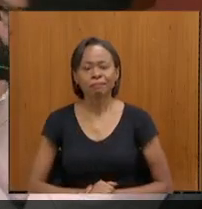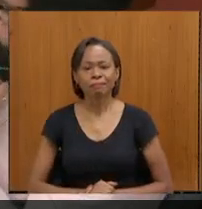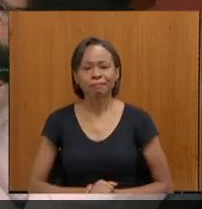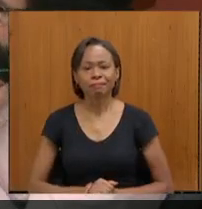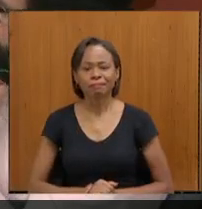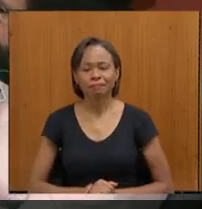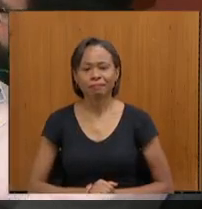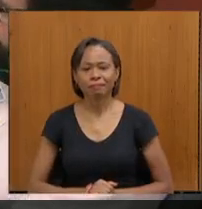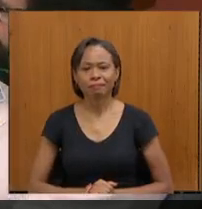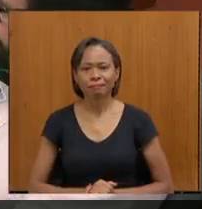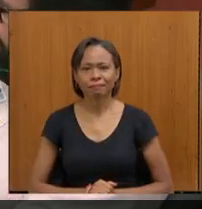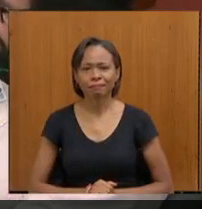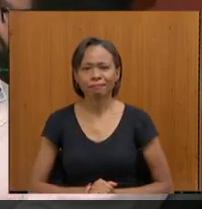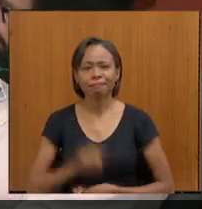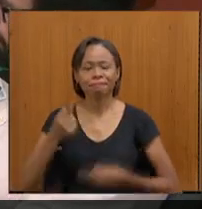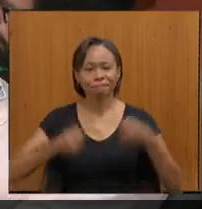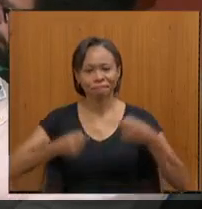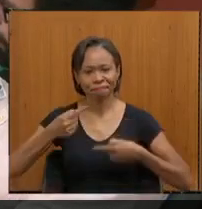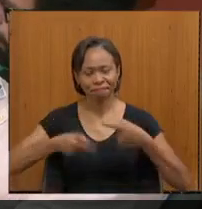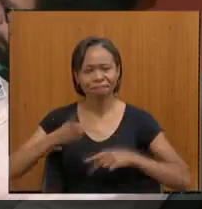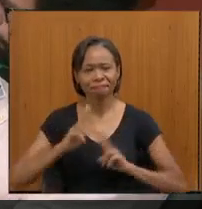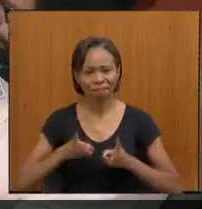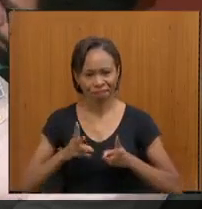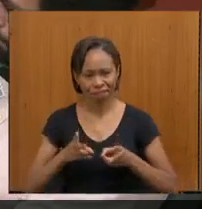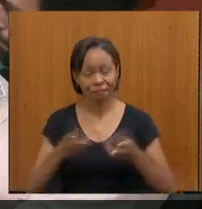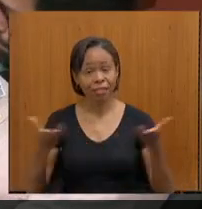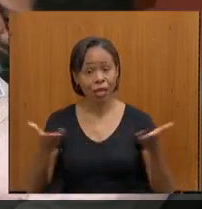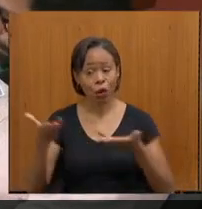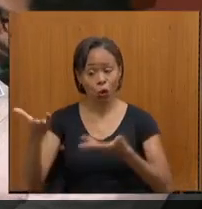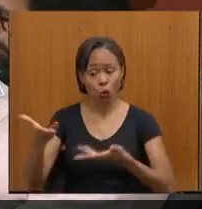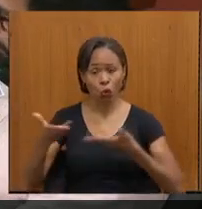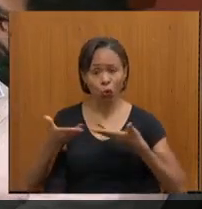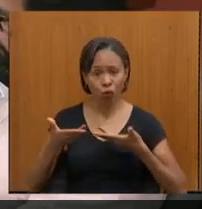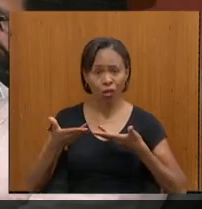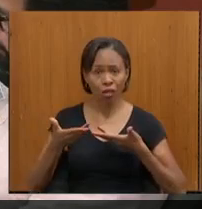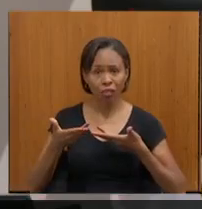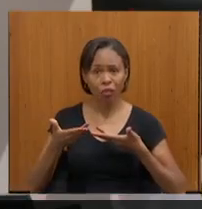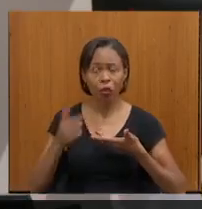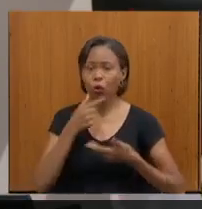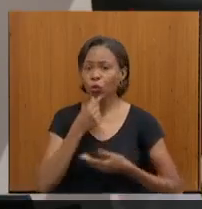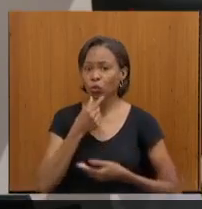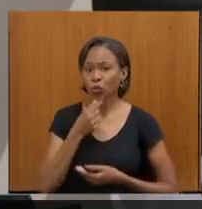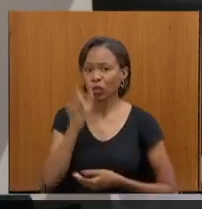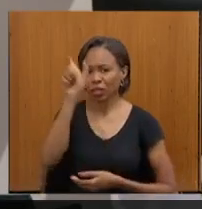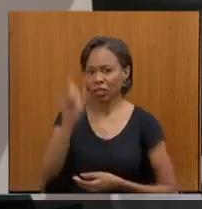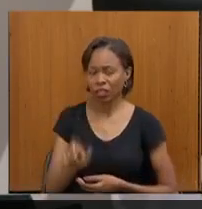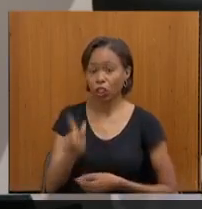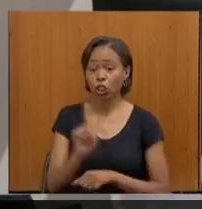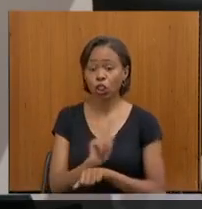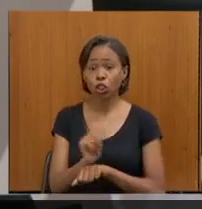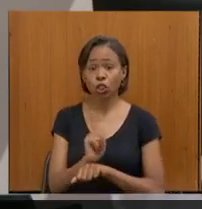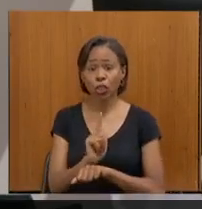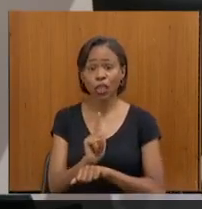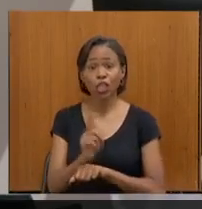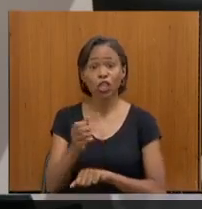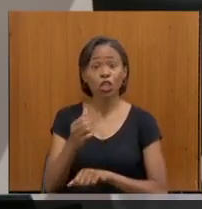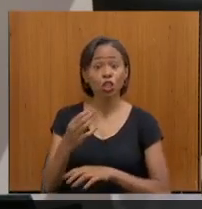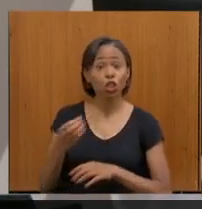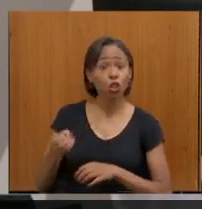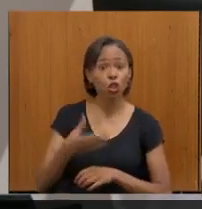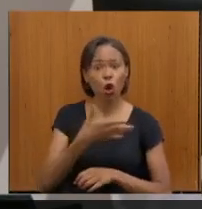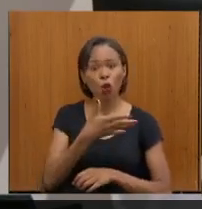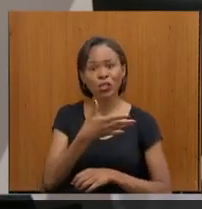apresentações o nosso debate público eu convido agora o Dr ansgar pinkalsky gerente de inovação e